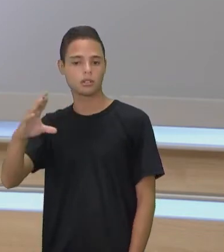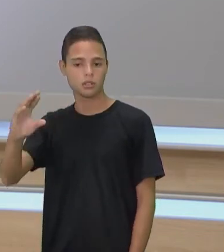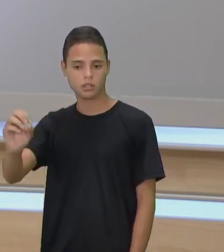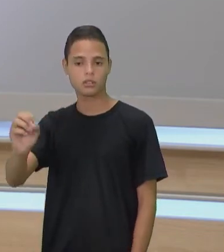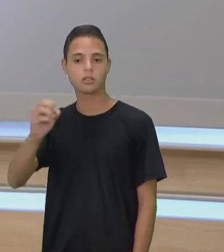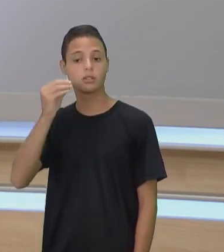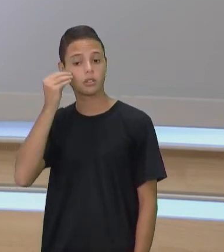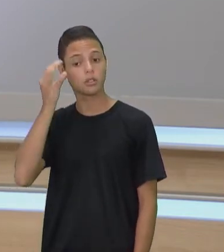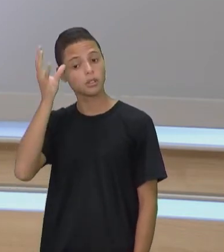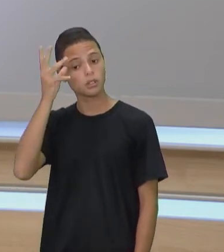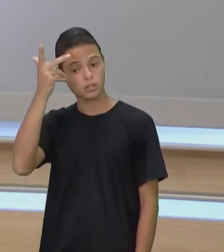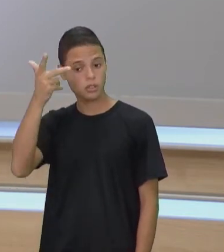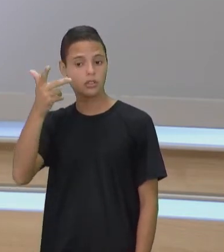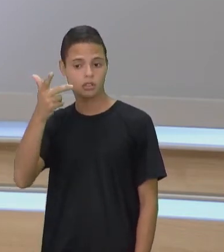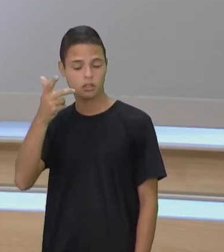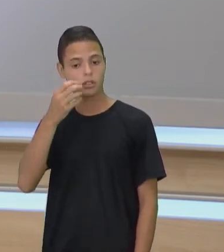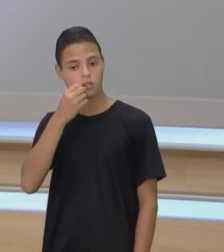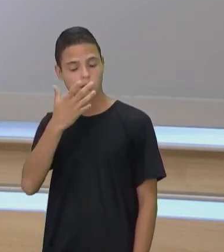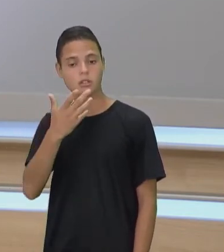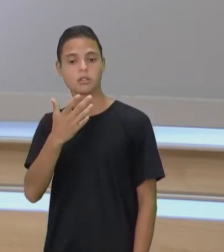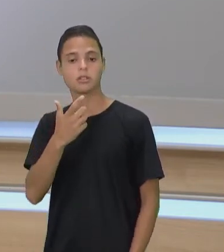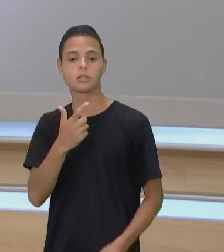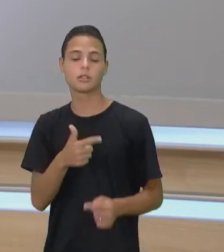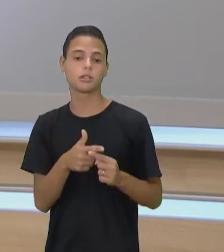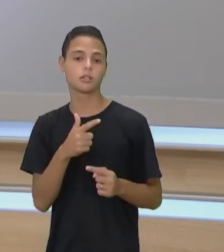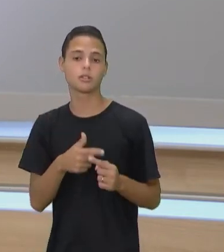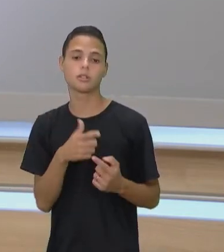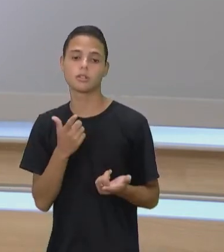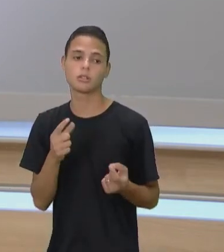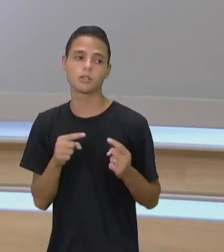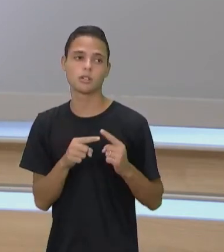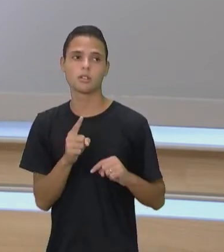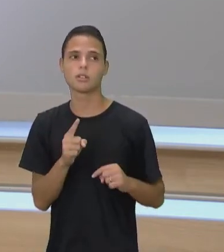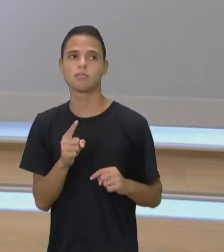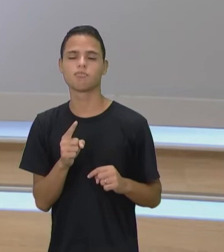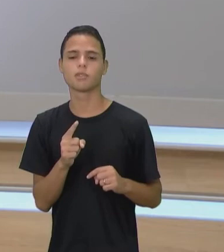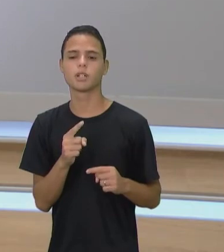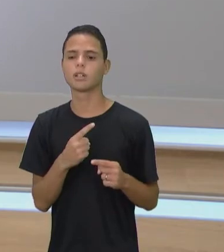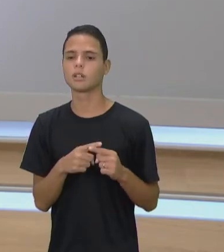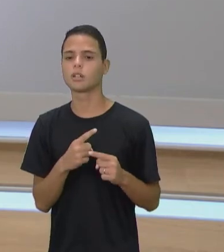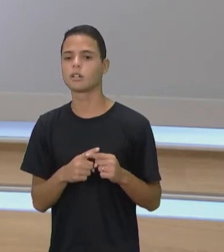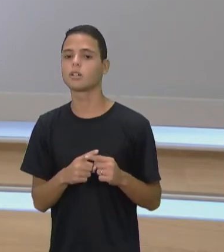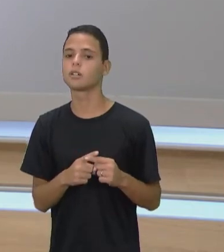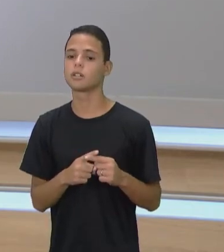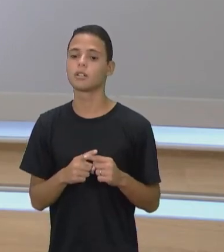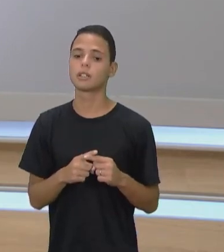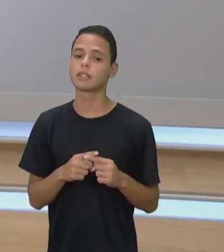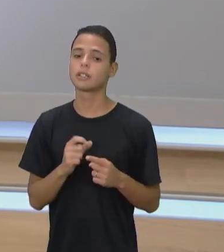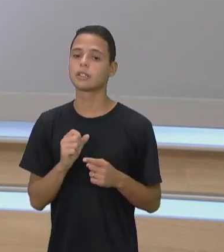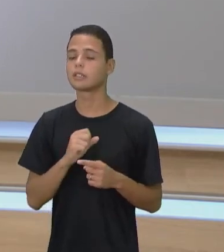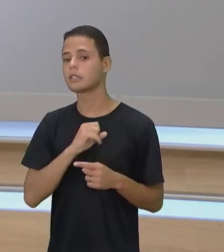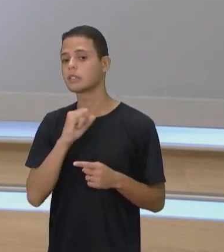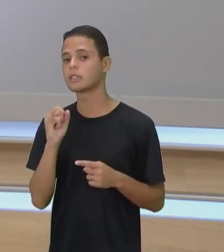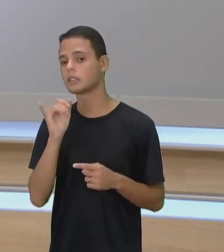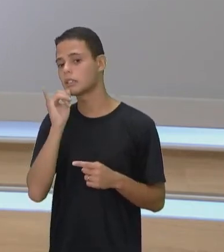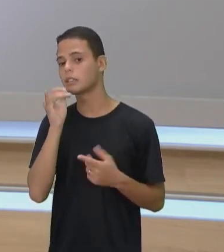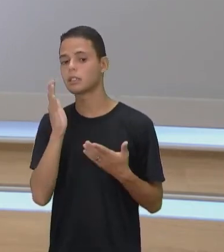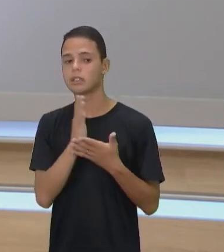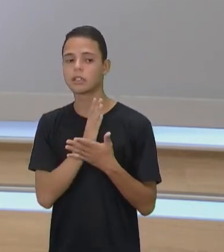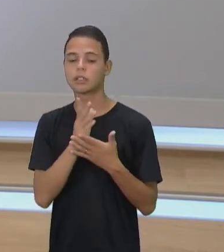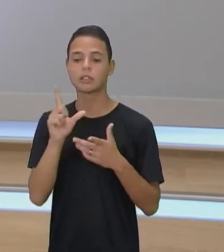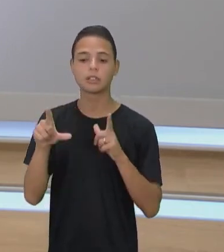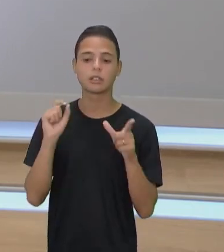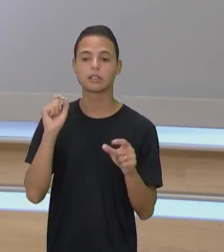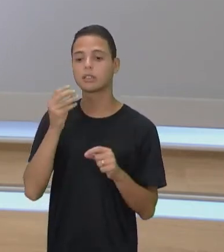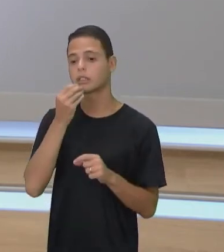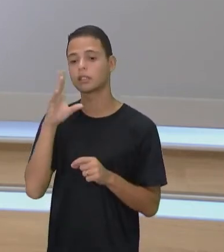aterro sanitário, é meio incoerente a gente ter também opções que não são boas e que a gente